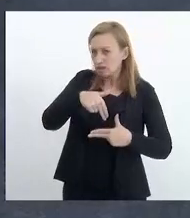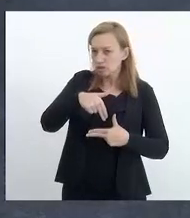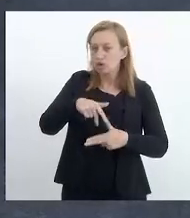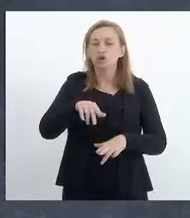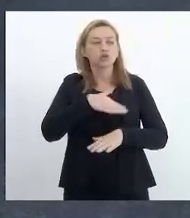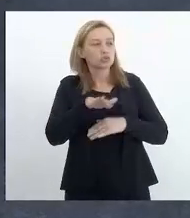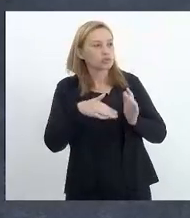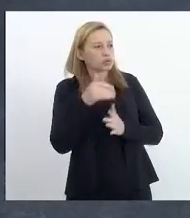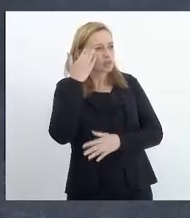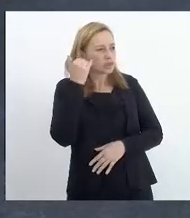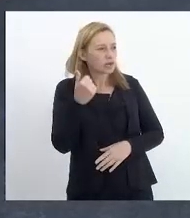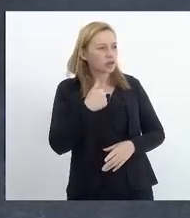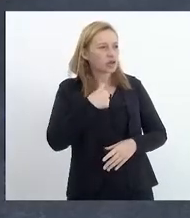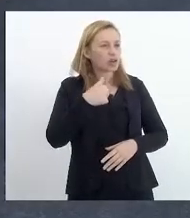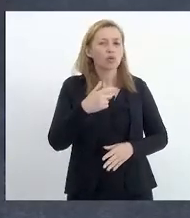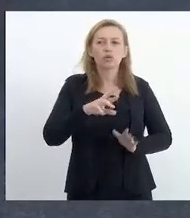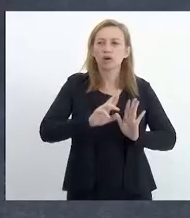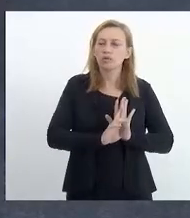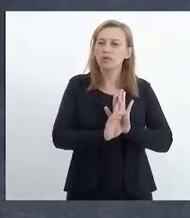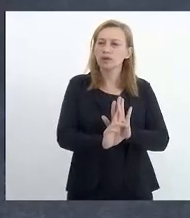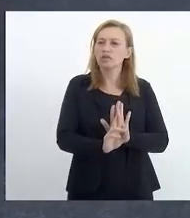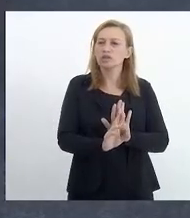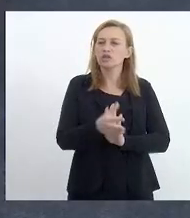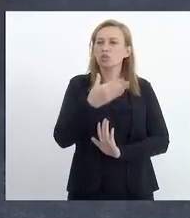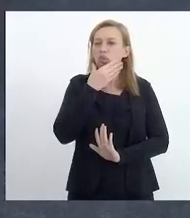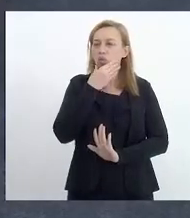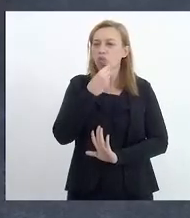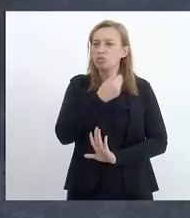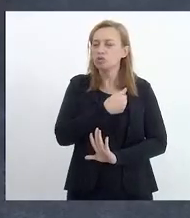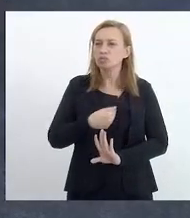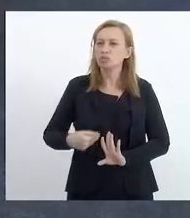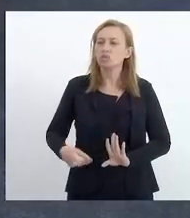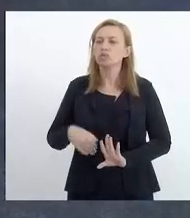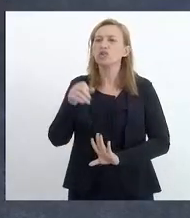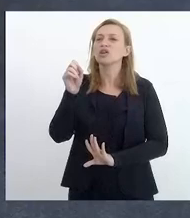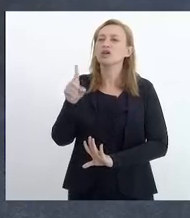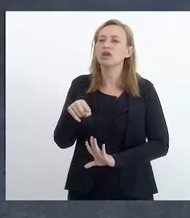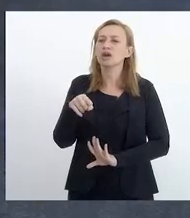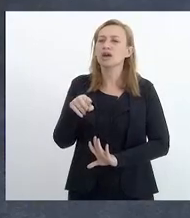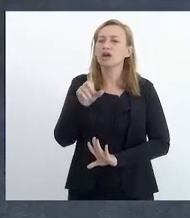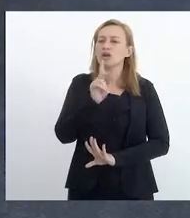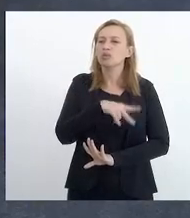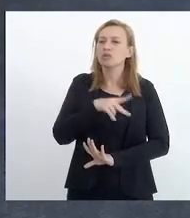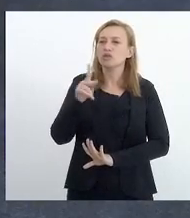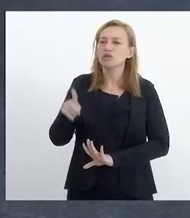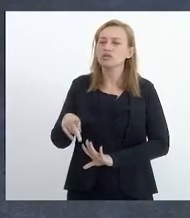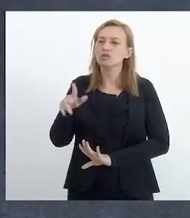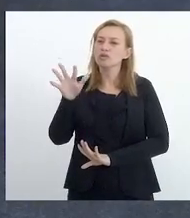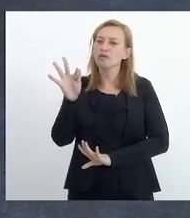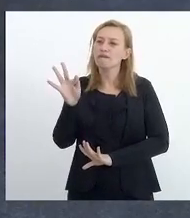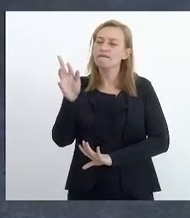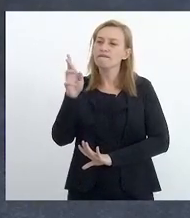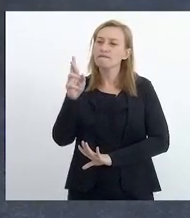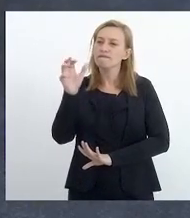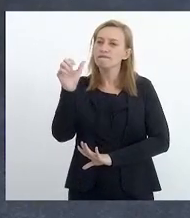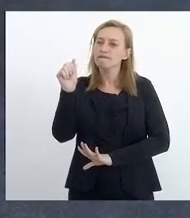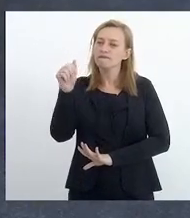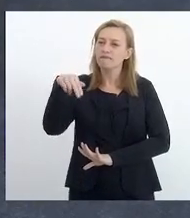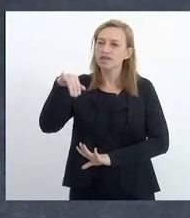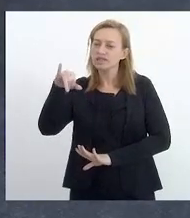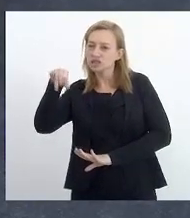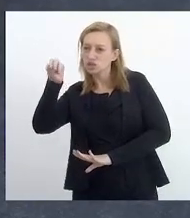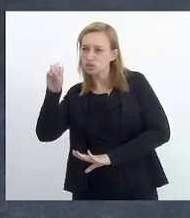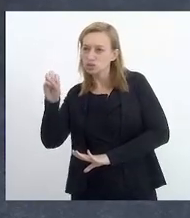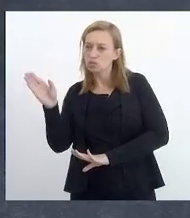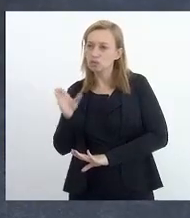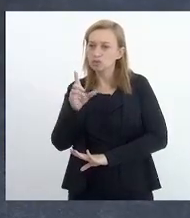aqui represento um homem público, que é o professor Francisco Dornelles, que graças a Deus